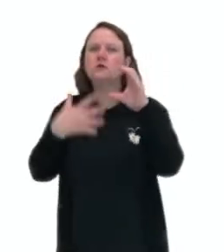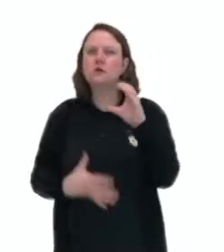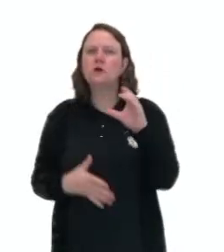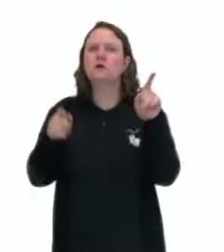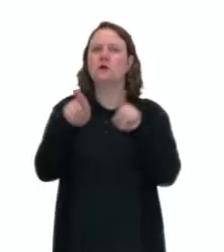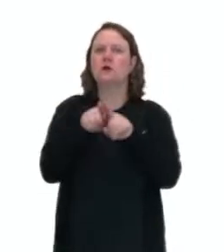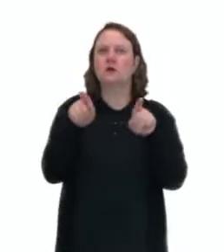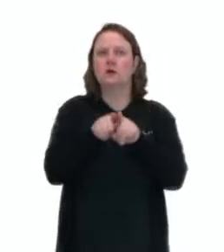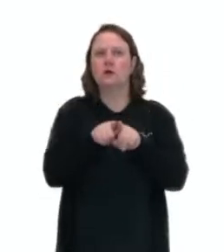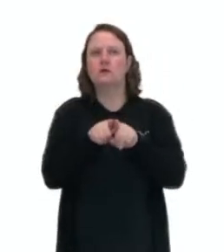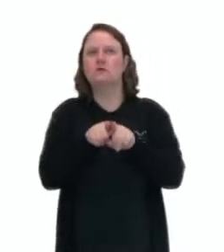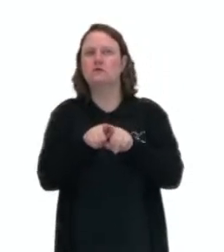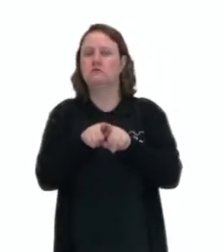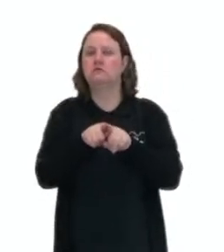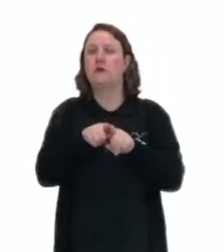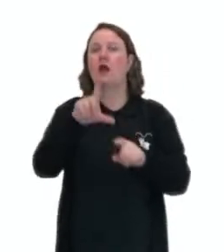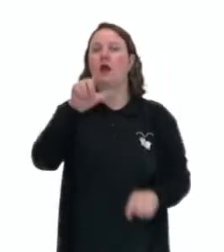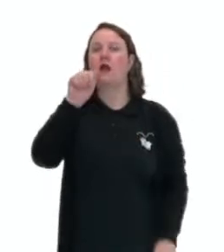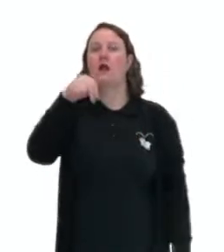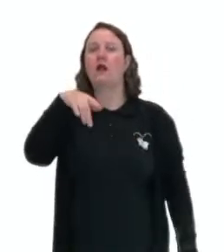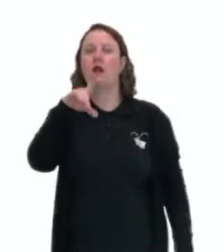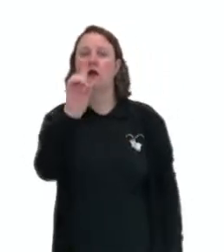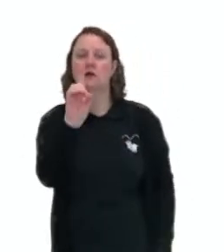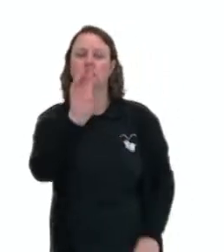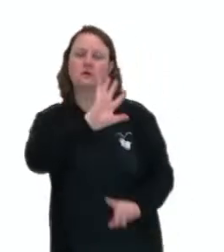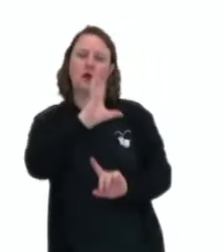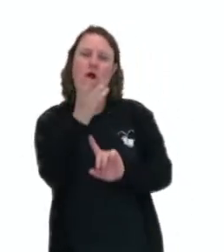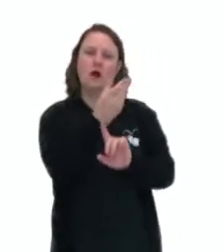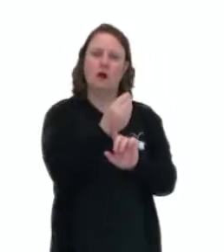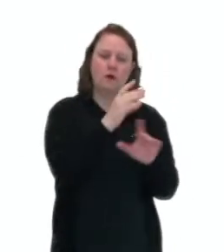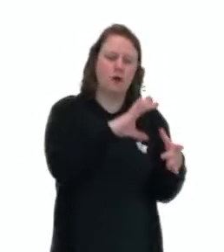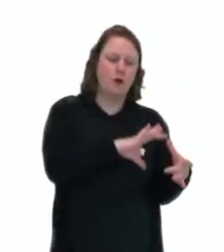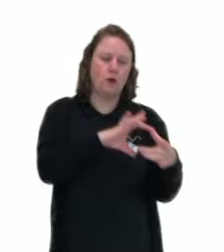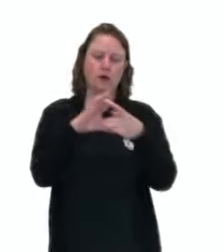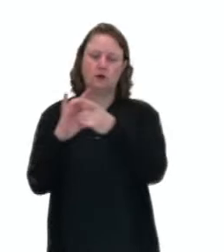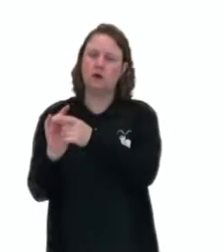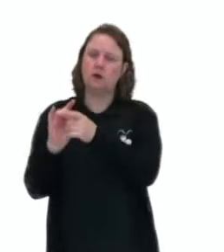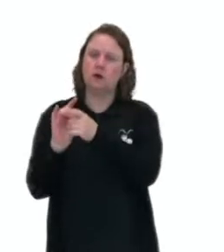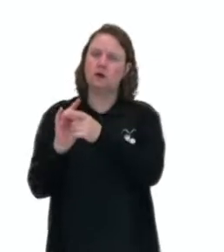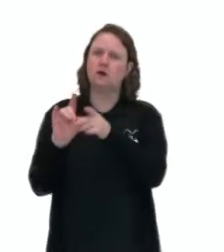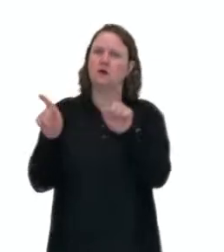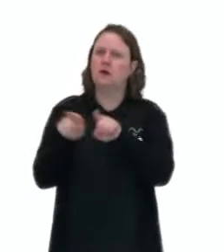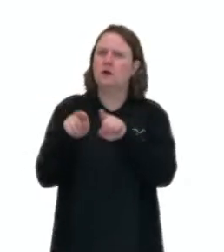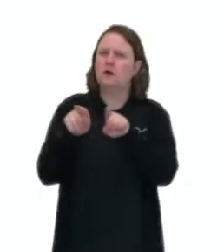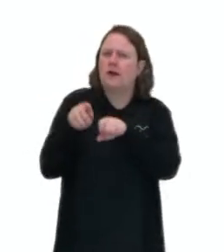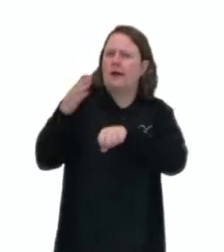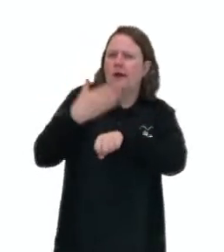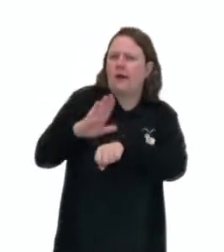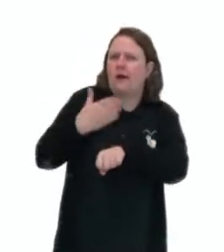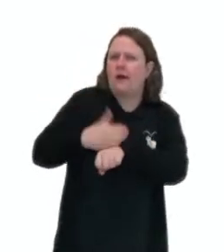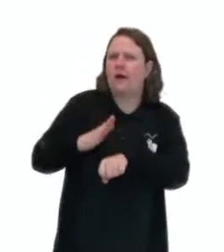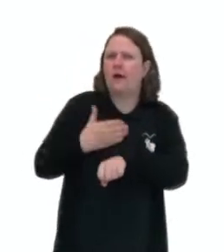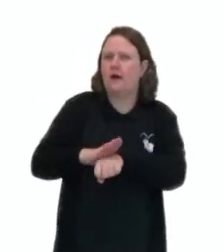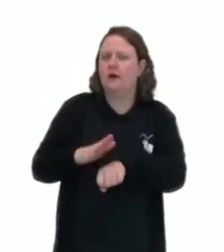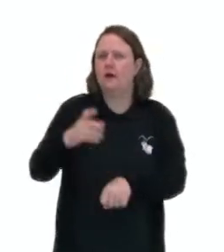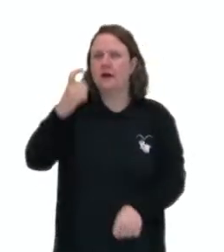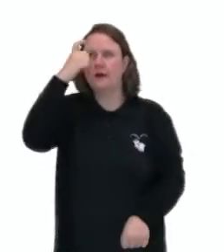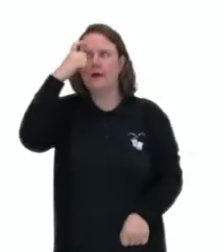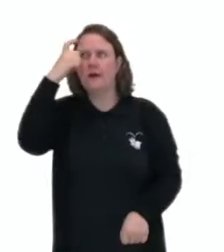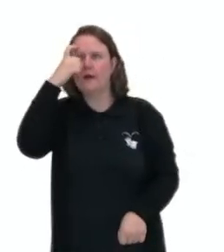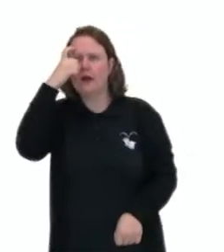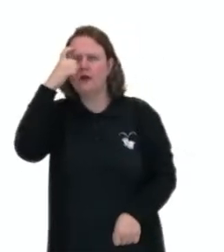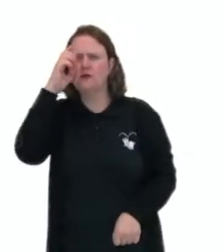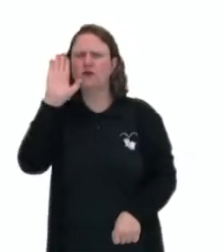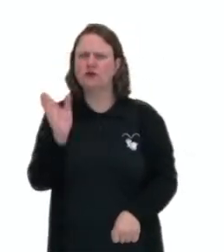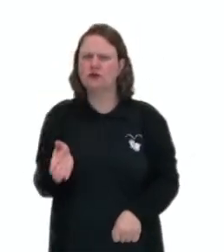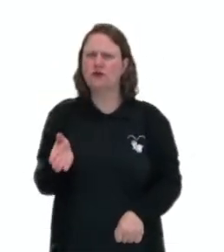a Land Art, seu contexto, características e práticas. Pense um pouco, você já ouviu falar em Land